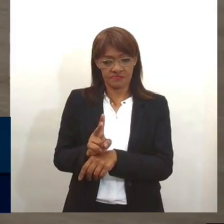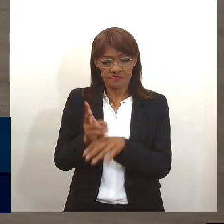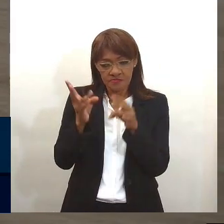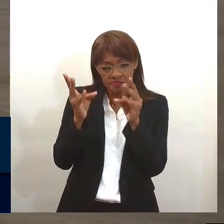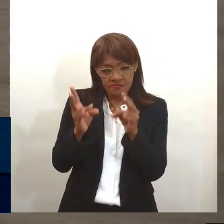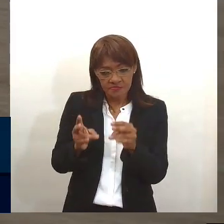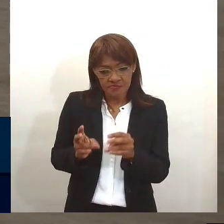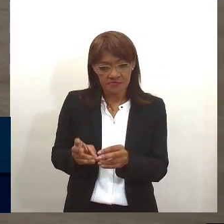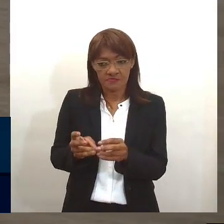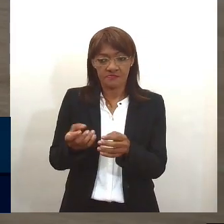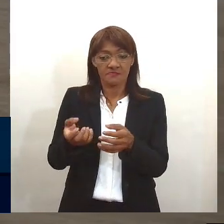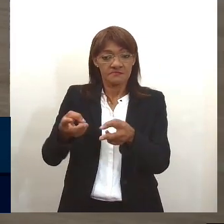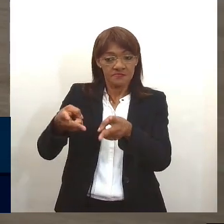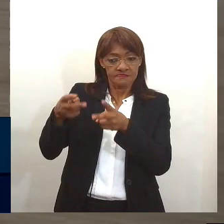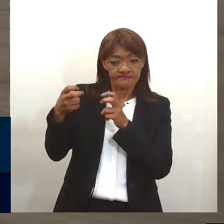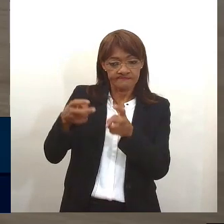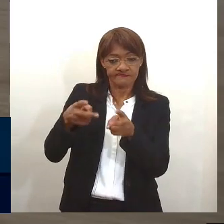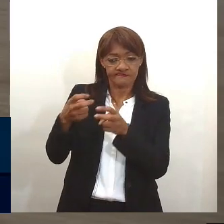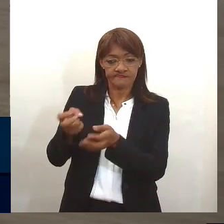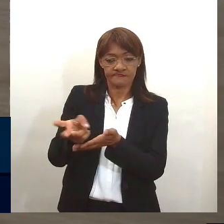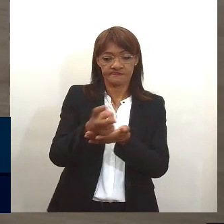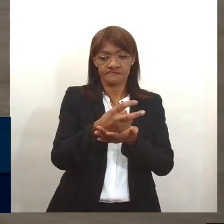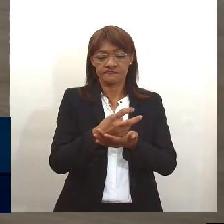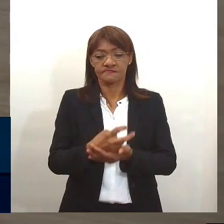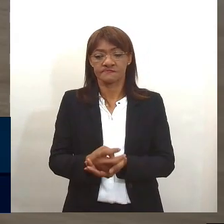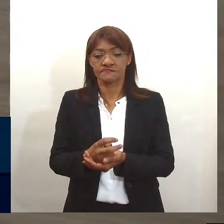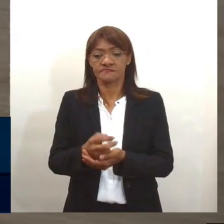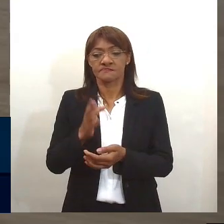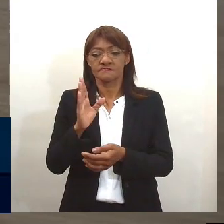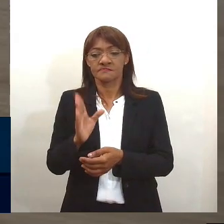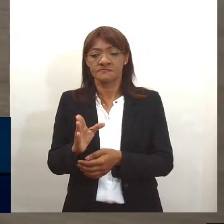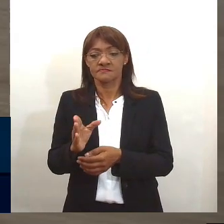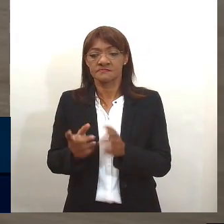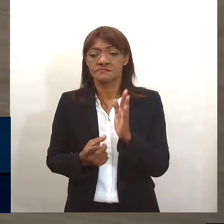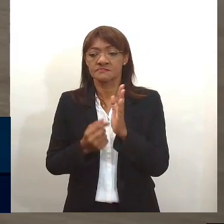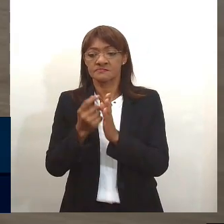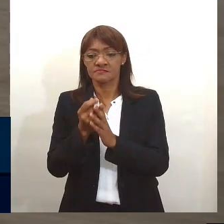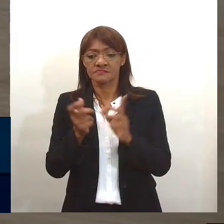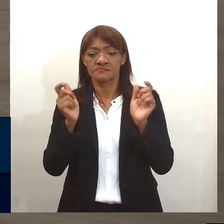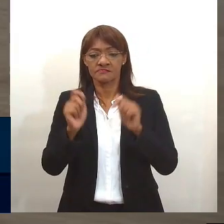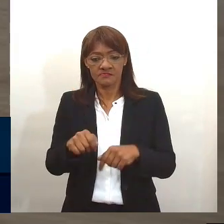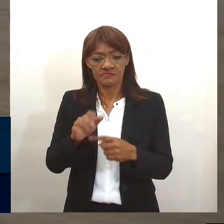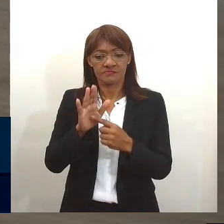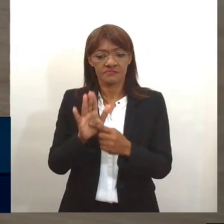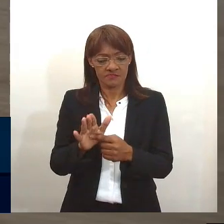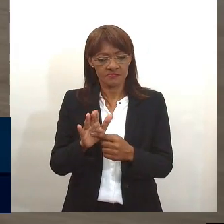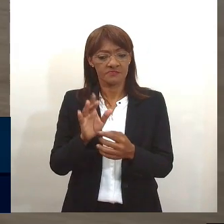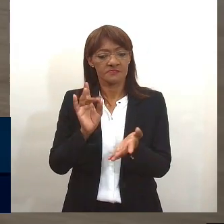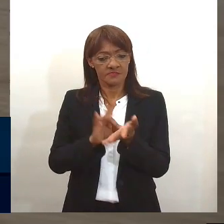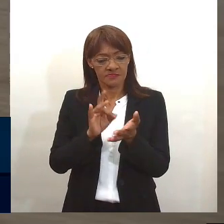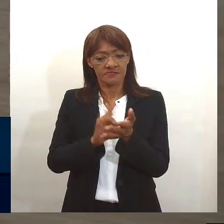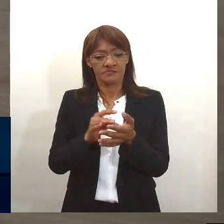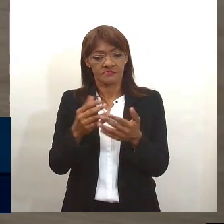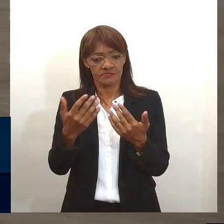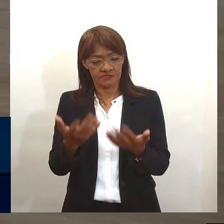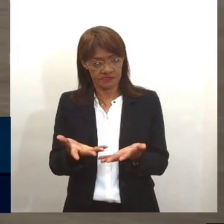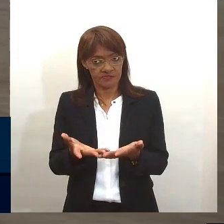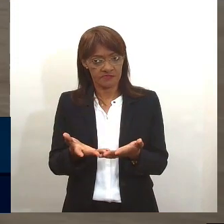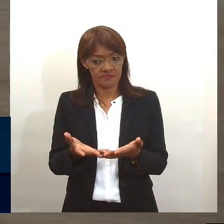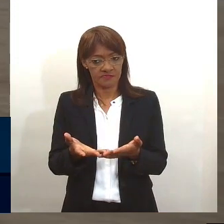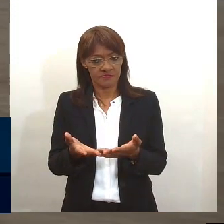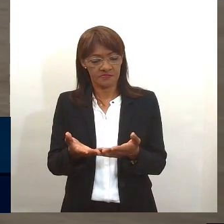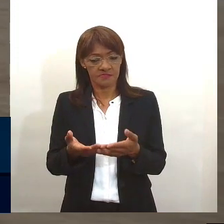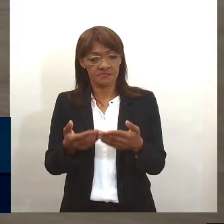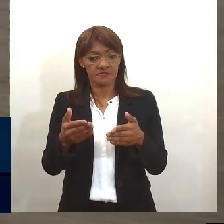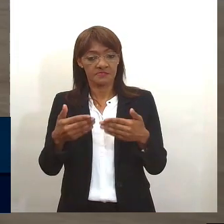mostrar para o investidor que ele pode investir em Sergipe e ter emprego e ter renda. Então, assim, essa é a responsabilidade social,